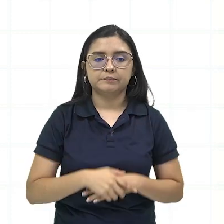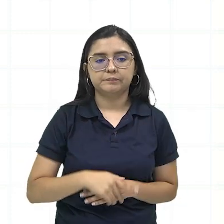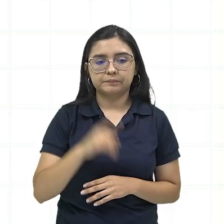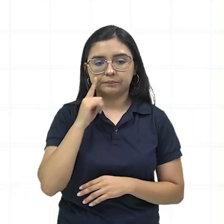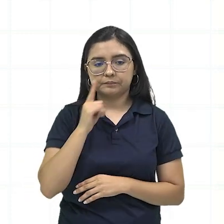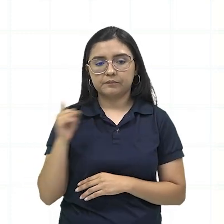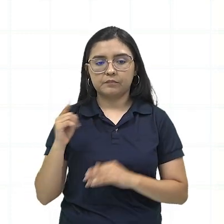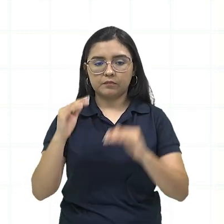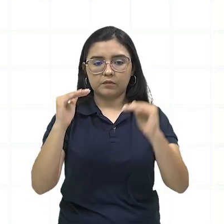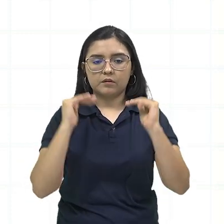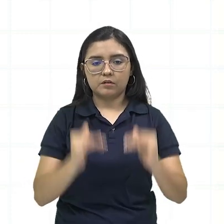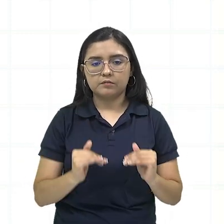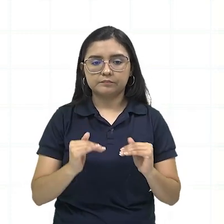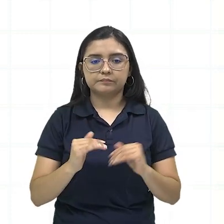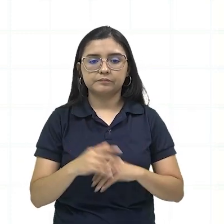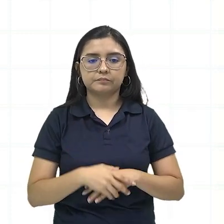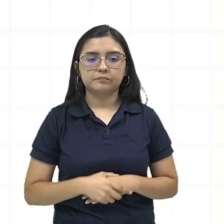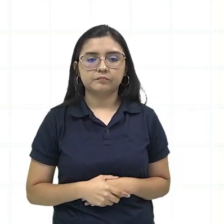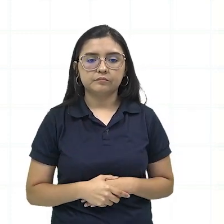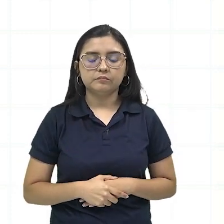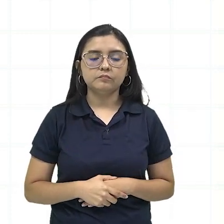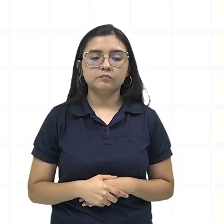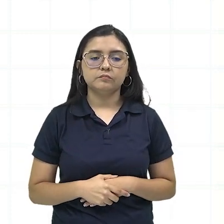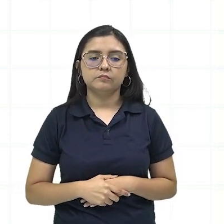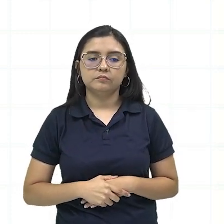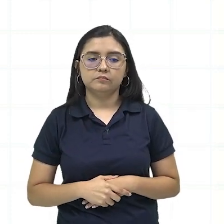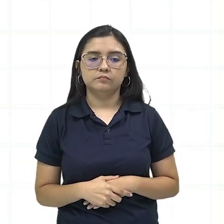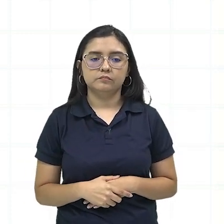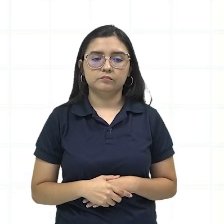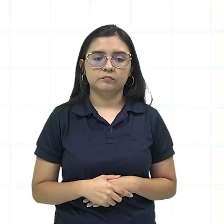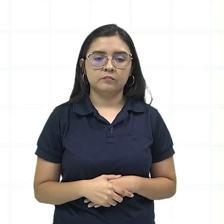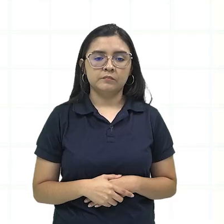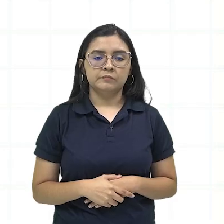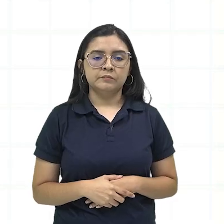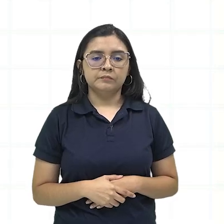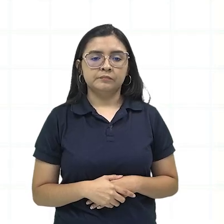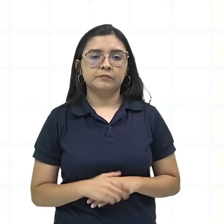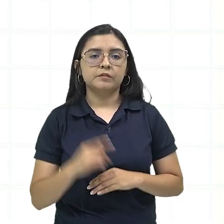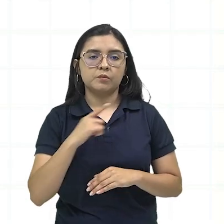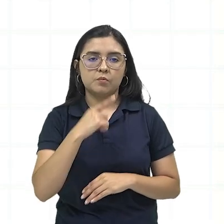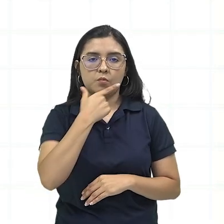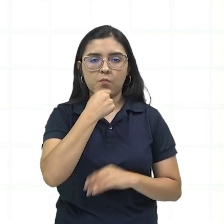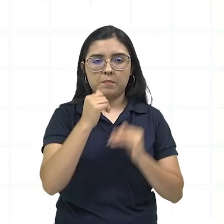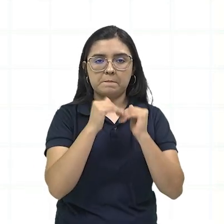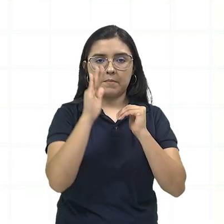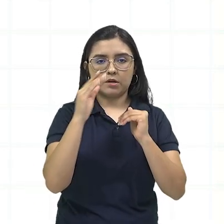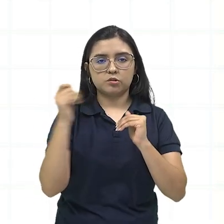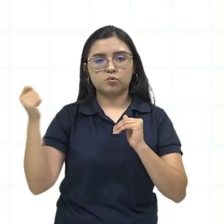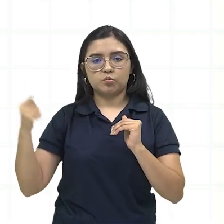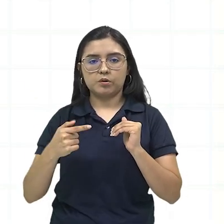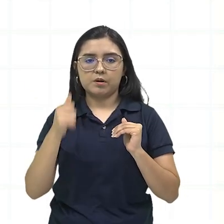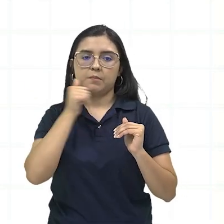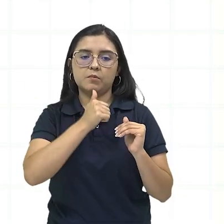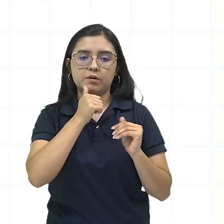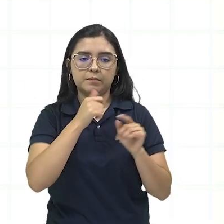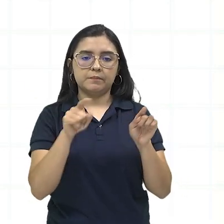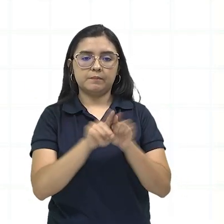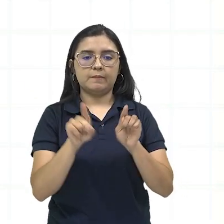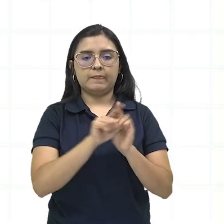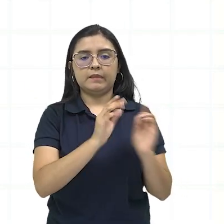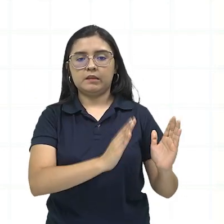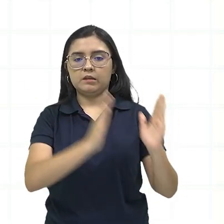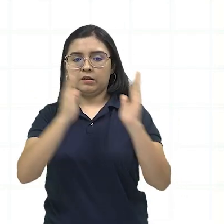em média, 10,6% a mais do que as mulheres. Enquanto isso, ao lado nós temos os